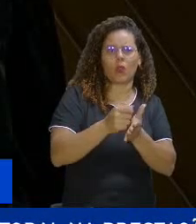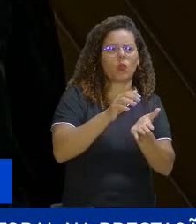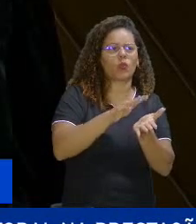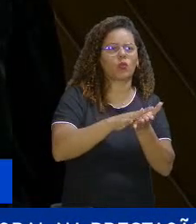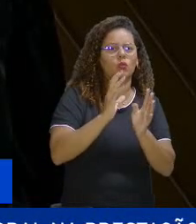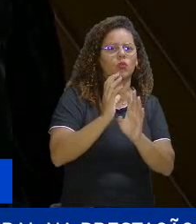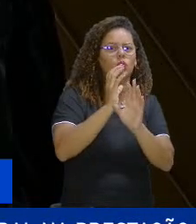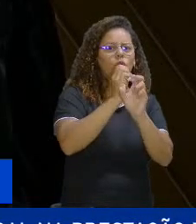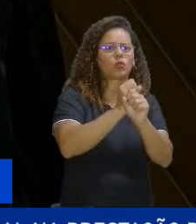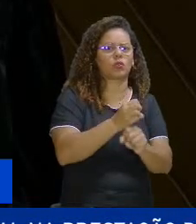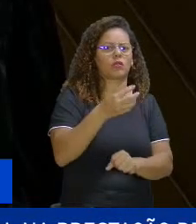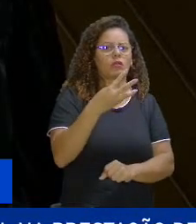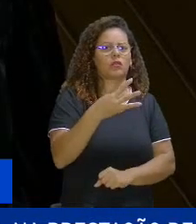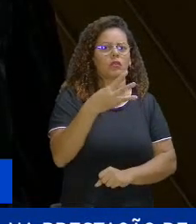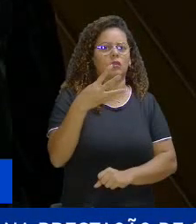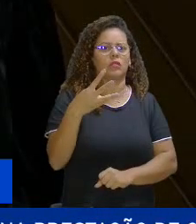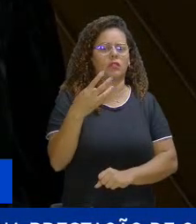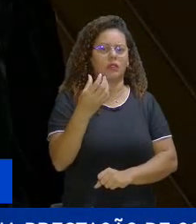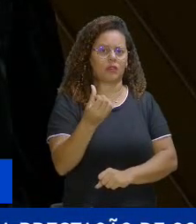gráficos totalizou R$